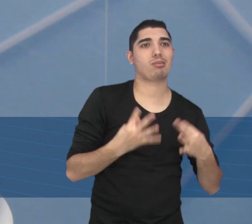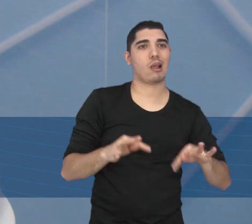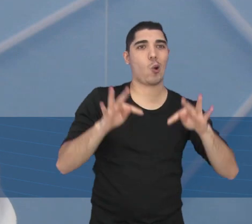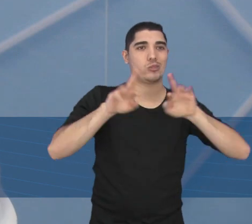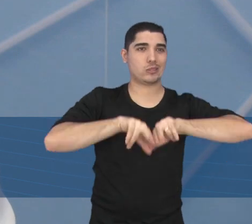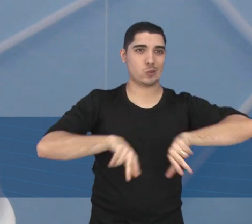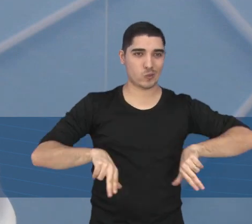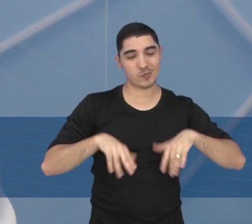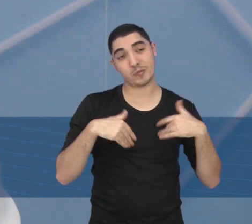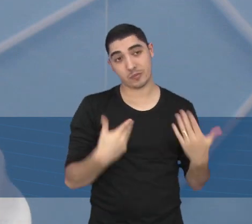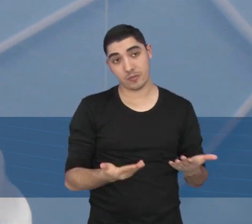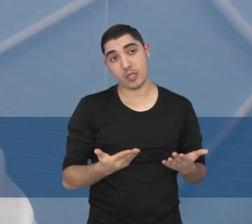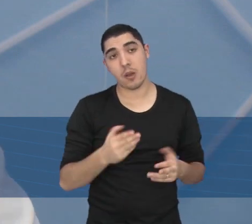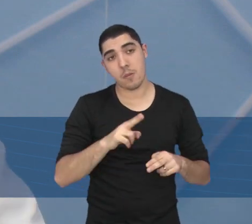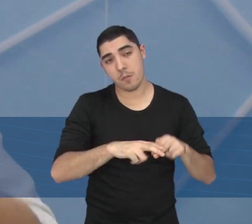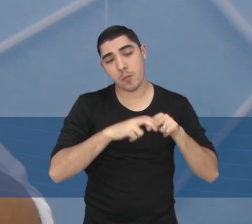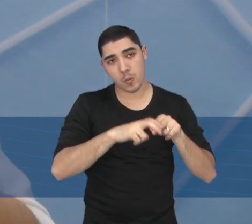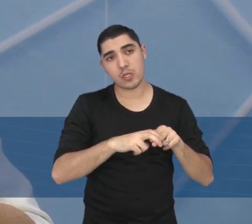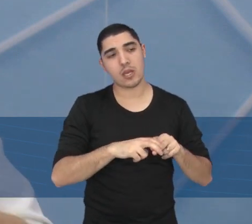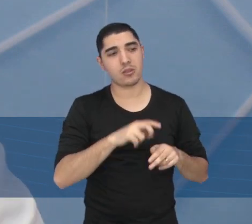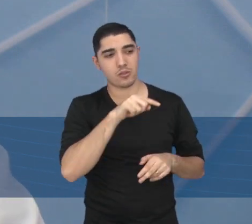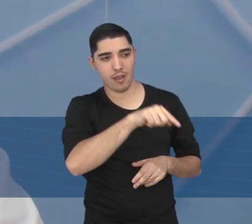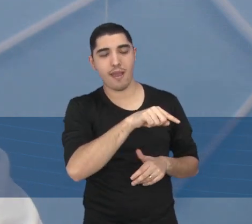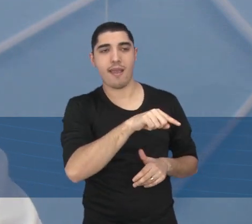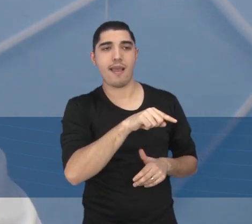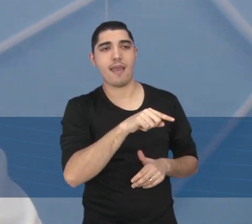acho que esse contraste de uma grande